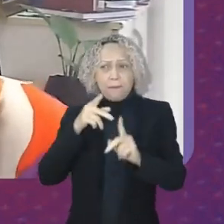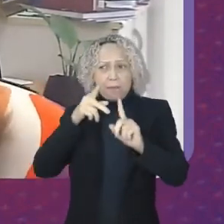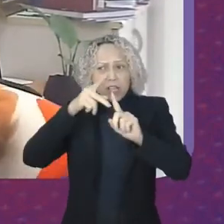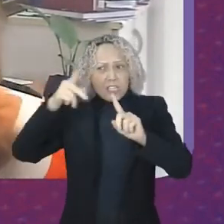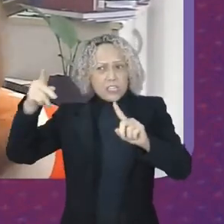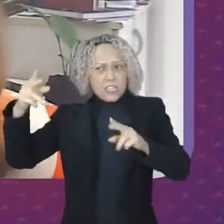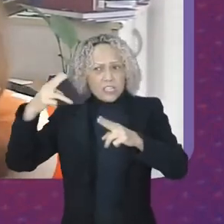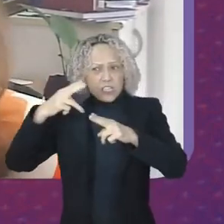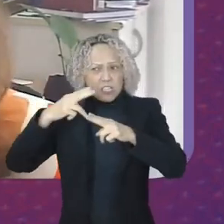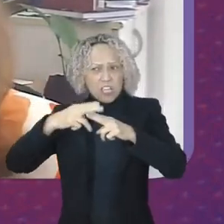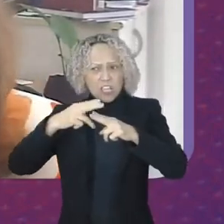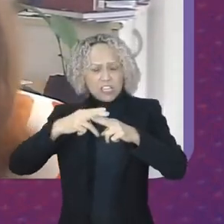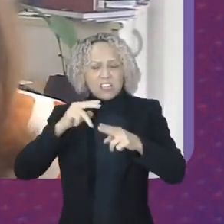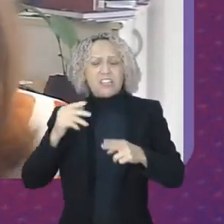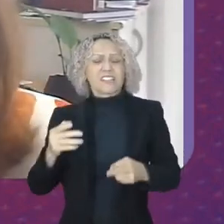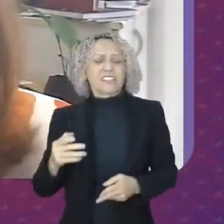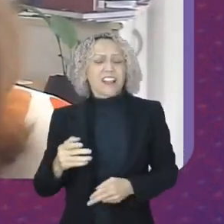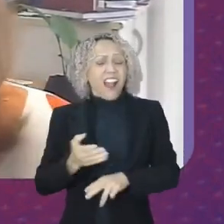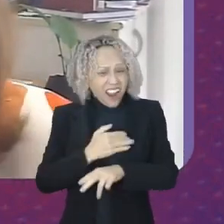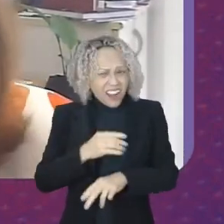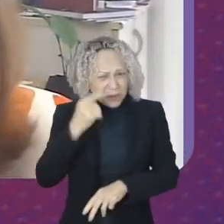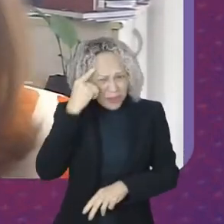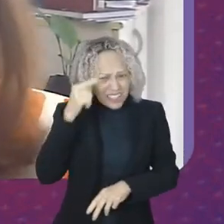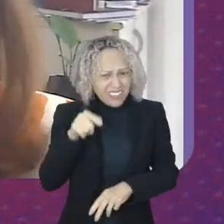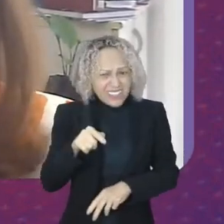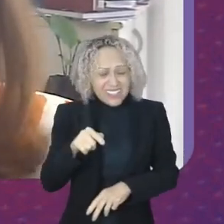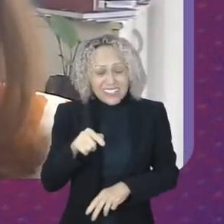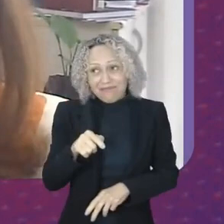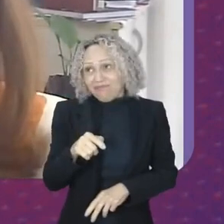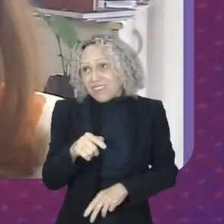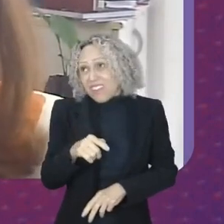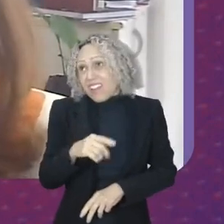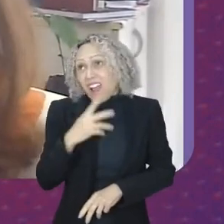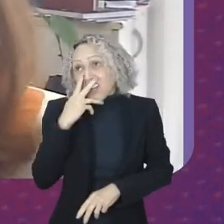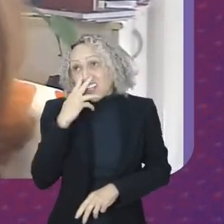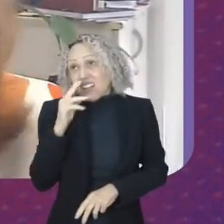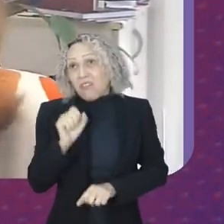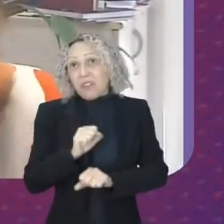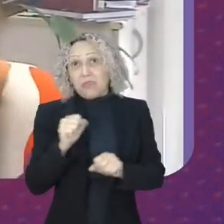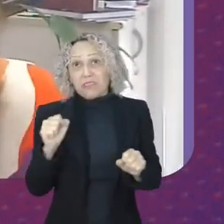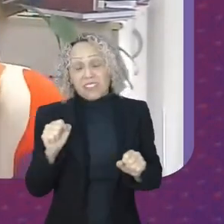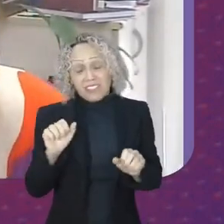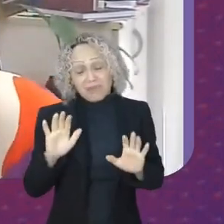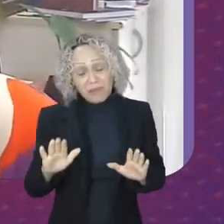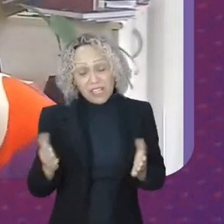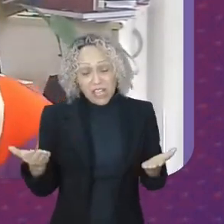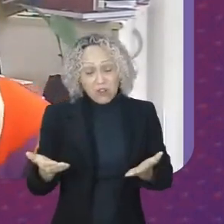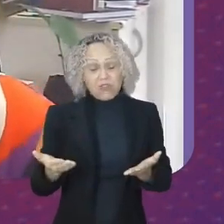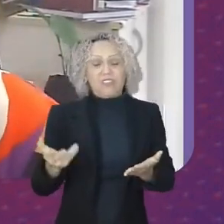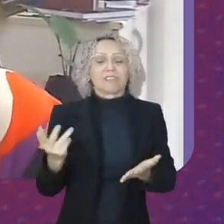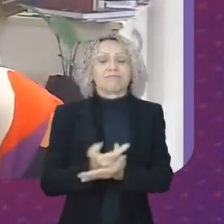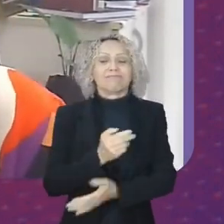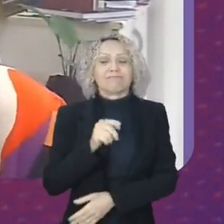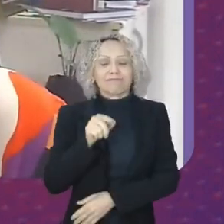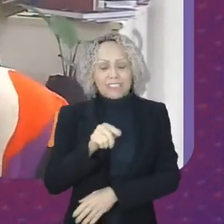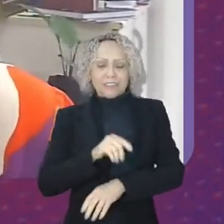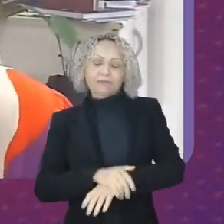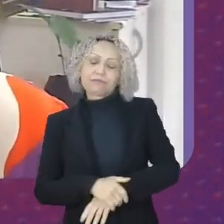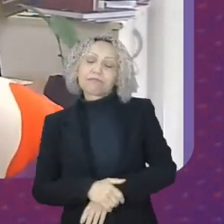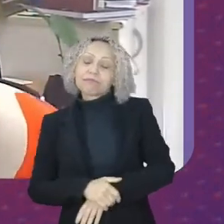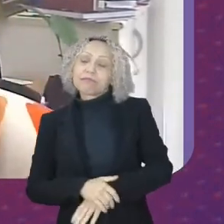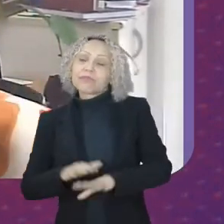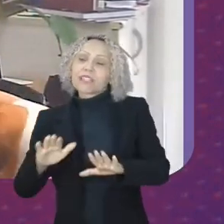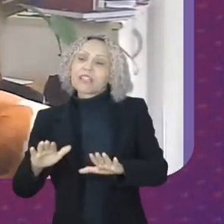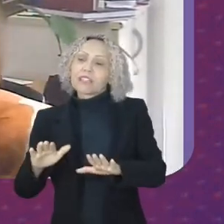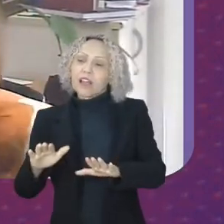federação quase 25 estados, a Carmen pode dizer melhor isso, que já tem organização de política para as mulheres,